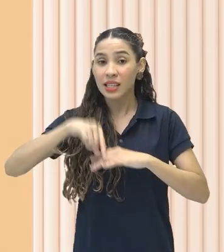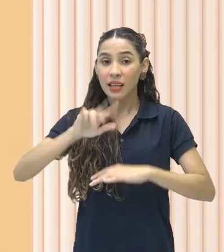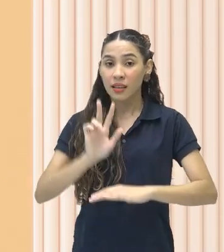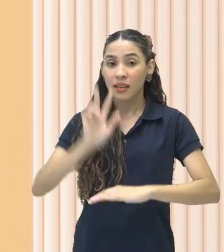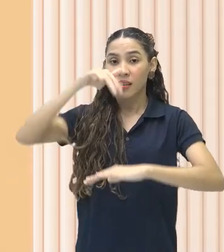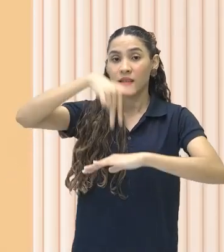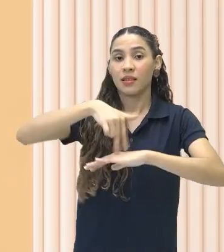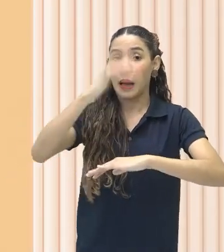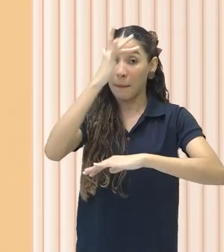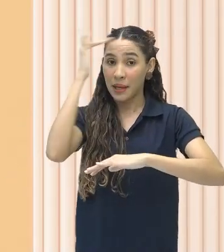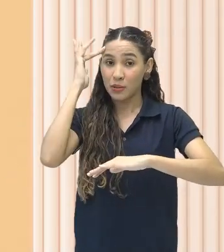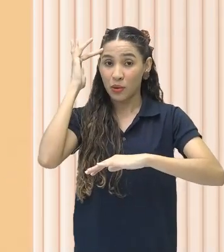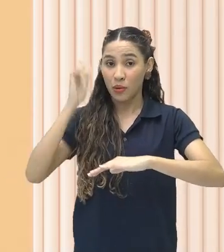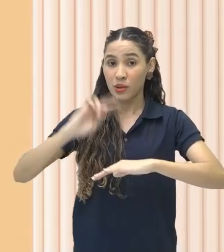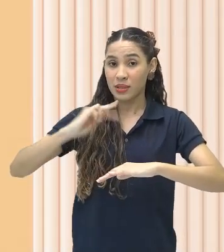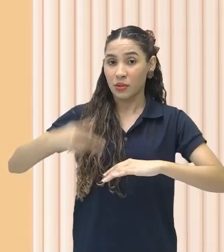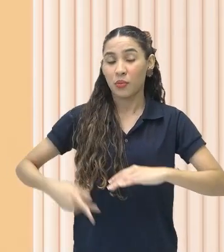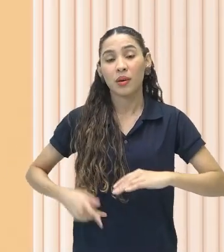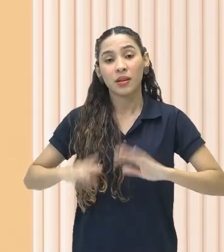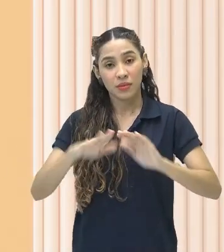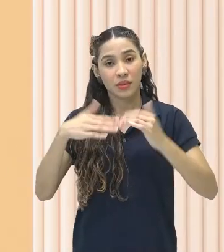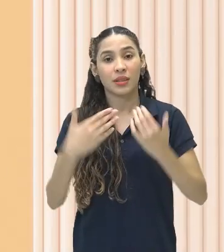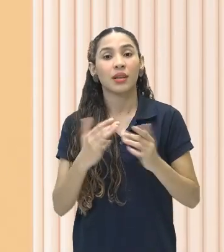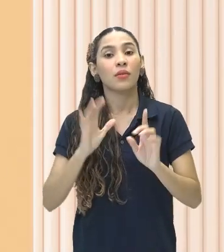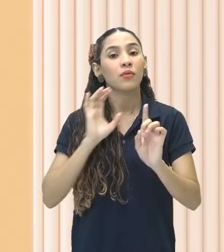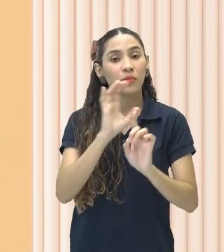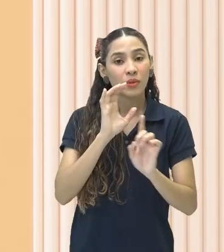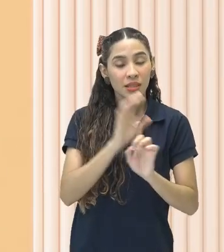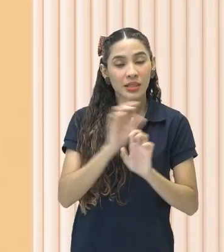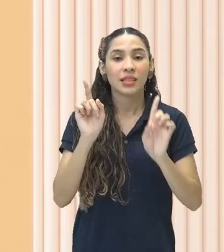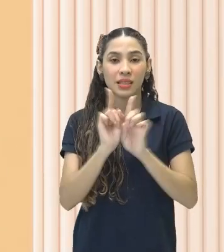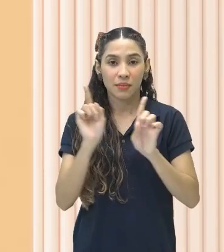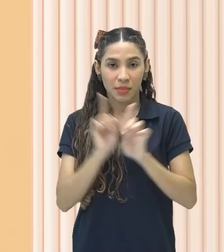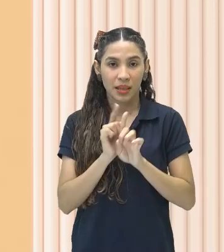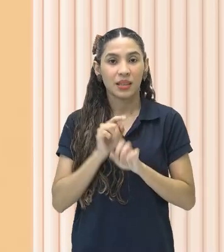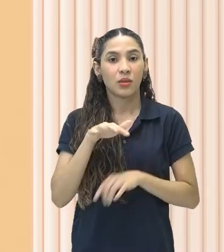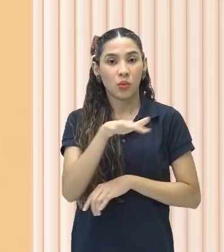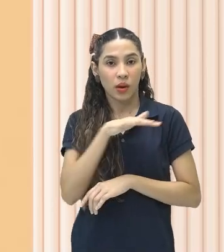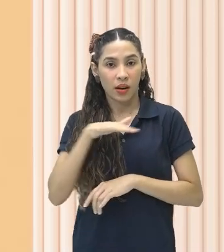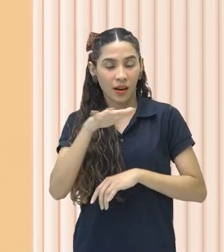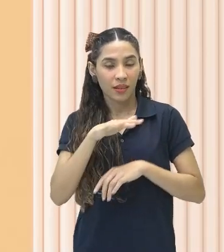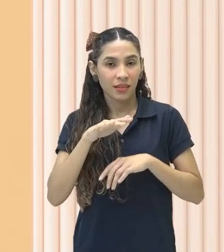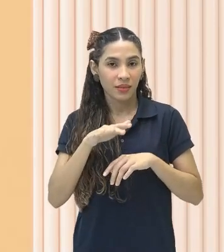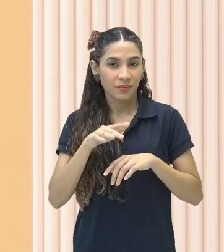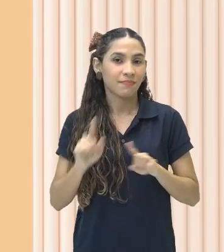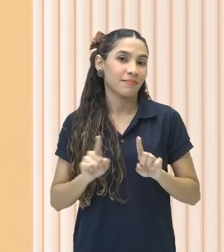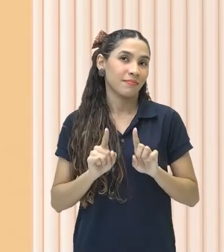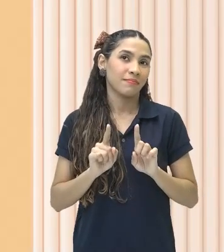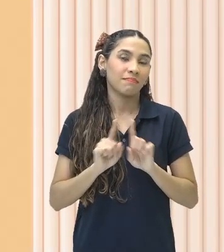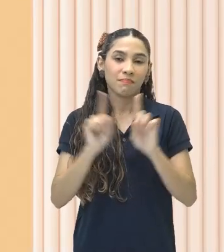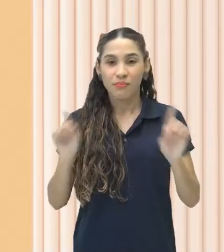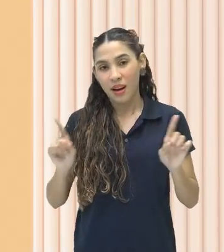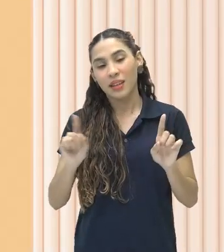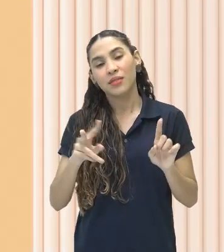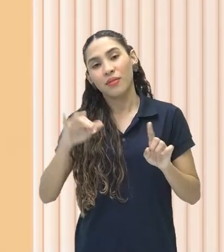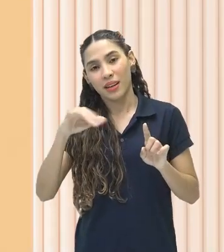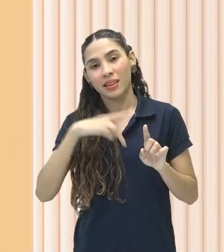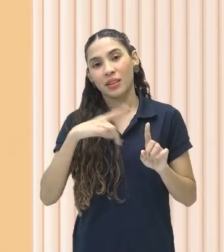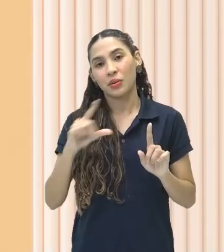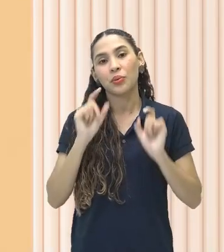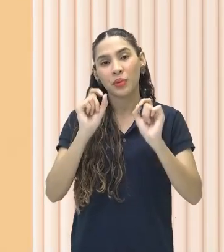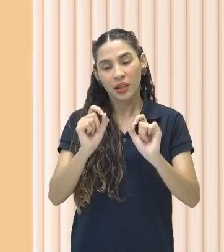humano. Então, o ser humano, ele transforma essa natureza. É claro, aí vai haver,